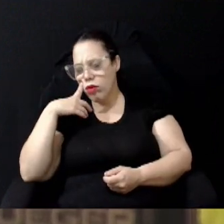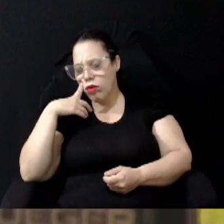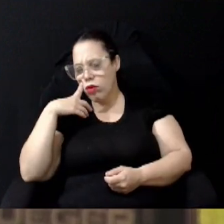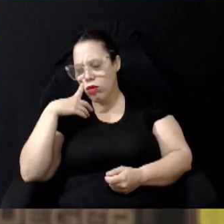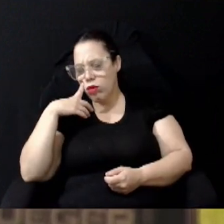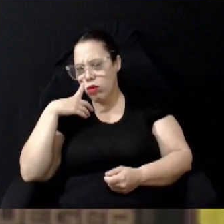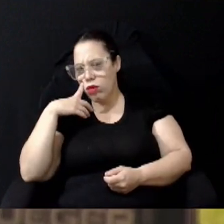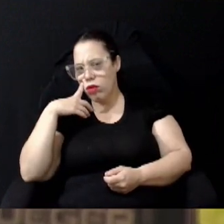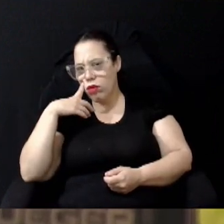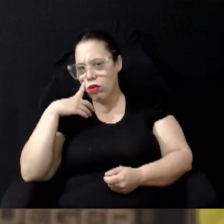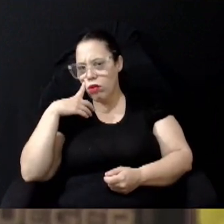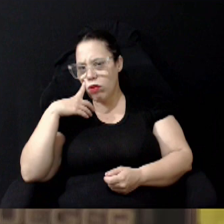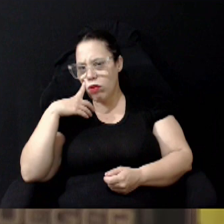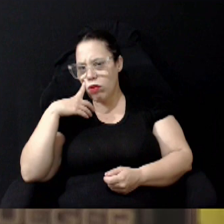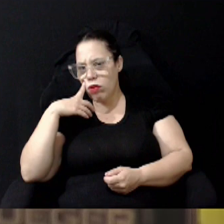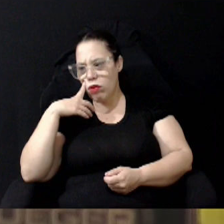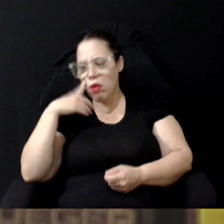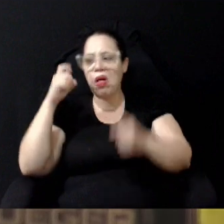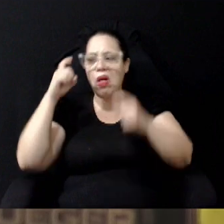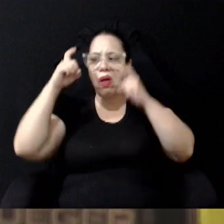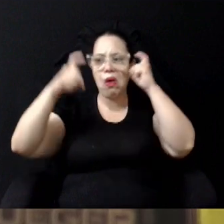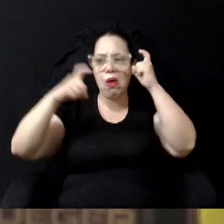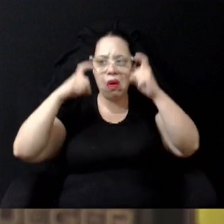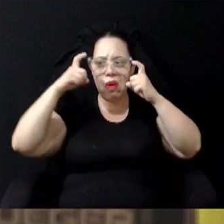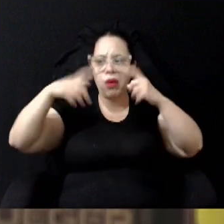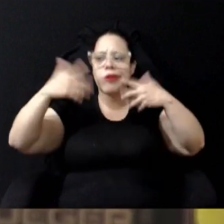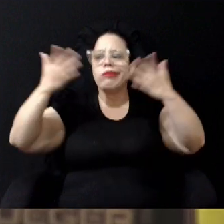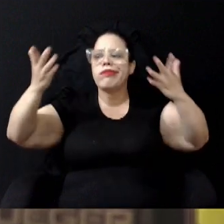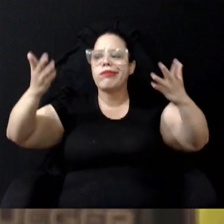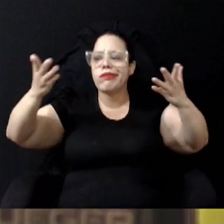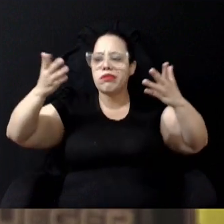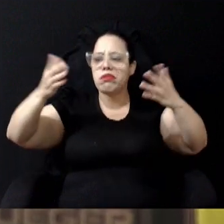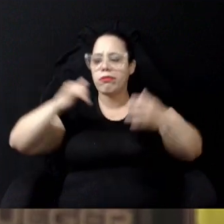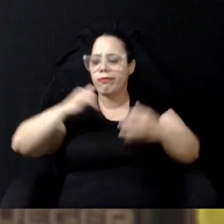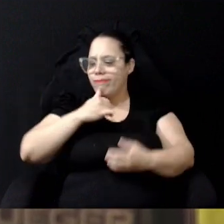muito preocupante. Além de ser preocupante, é muito triste.